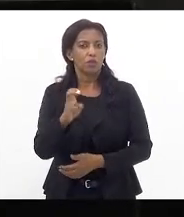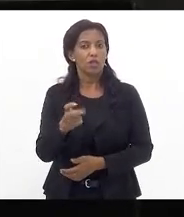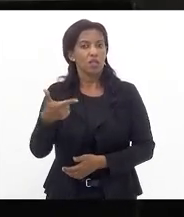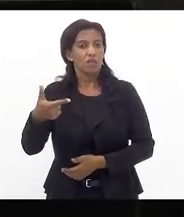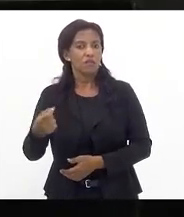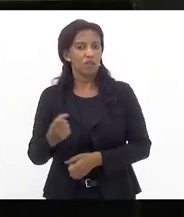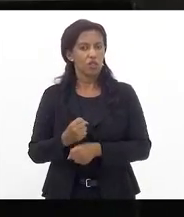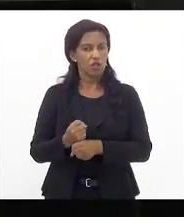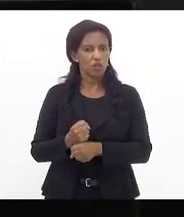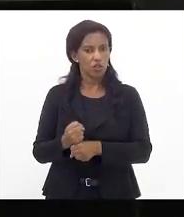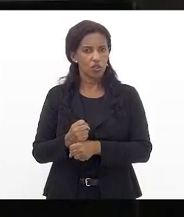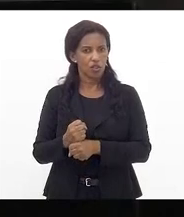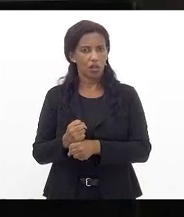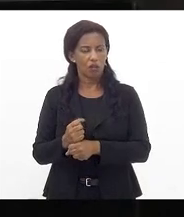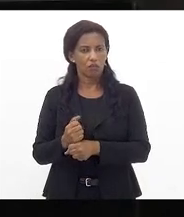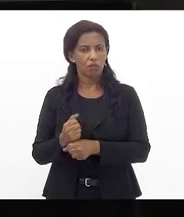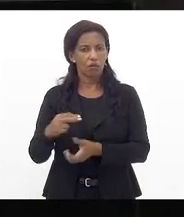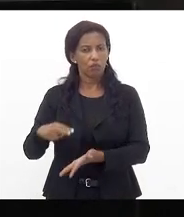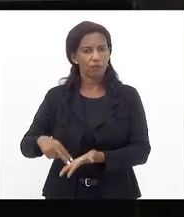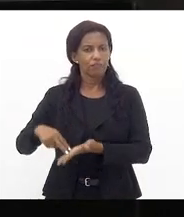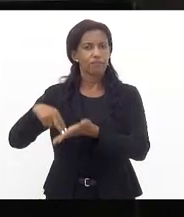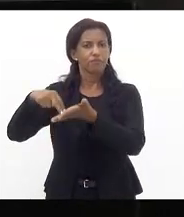anos, levantar o Rio de Janeiro.